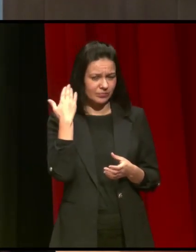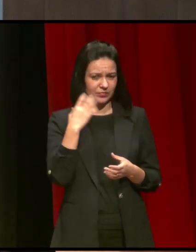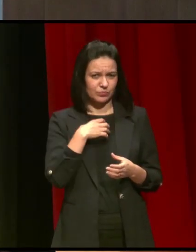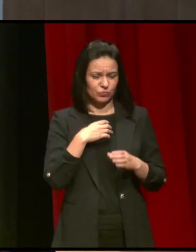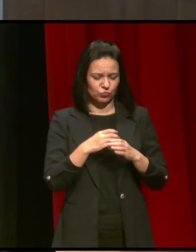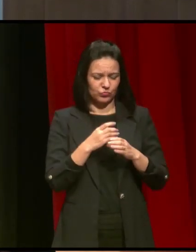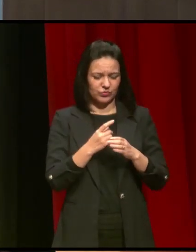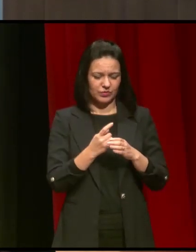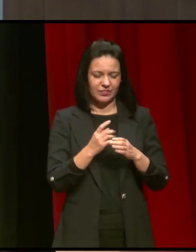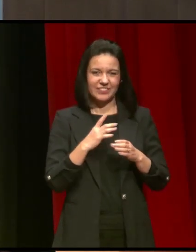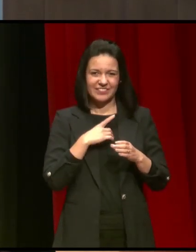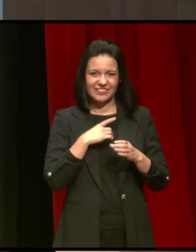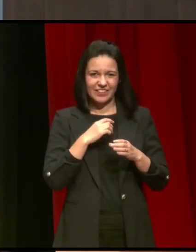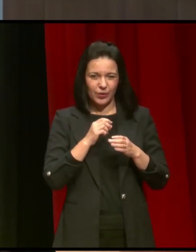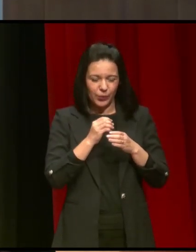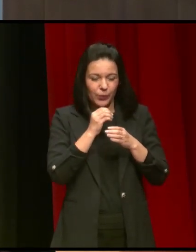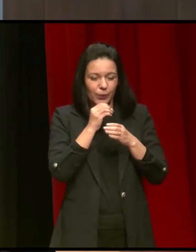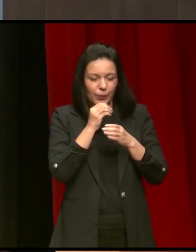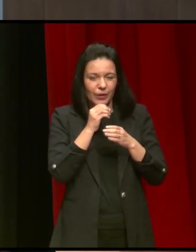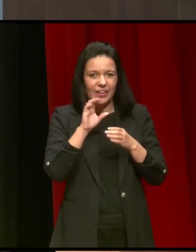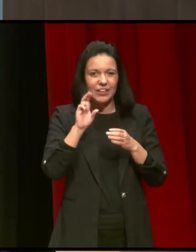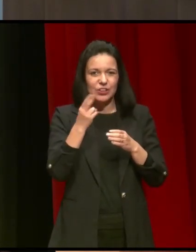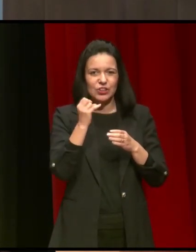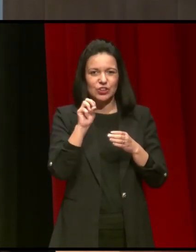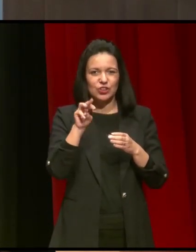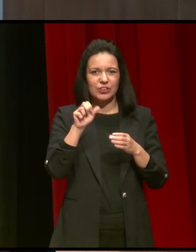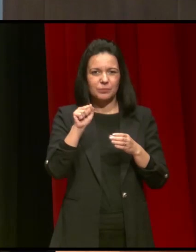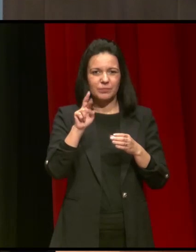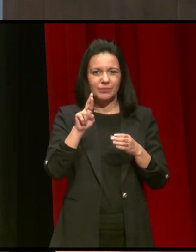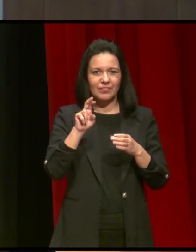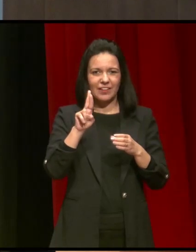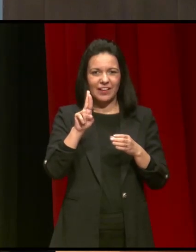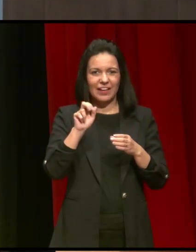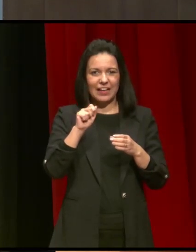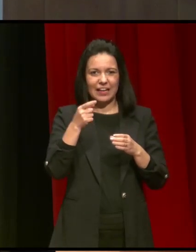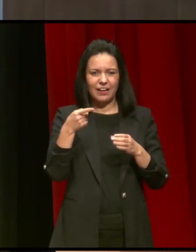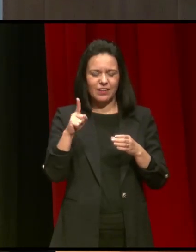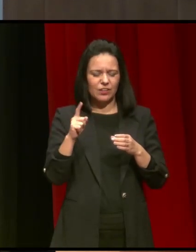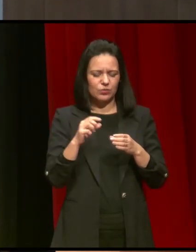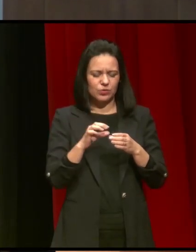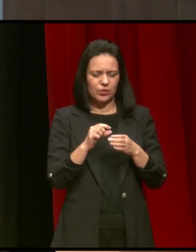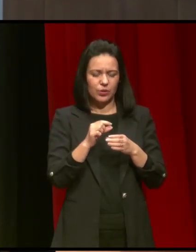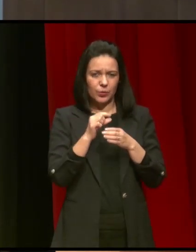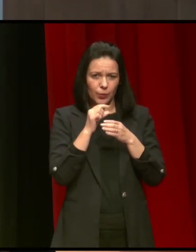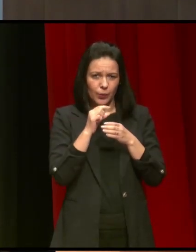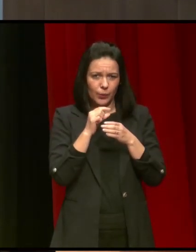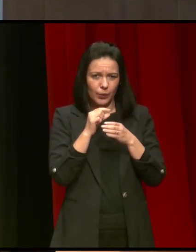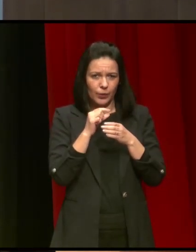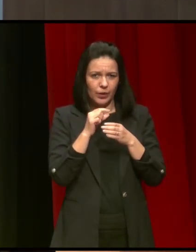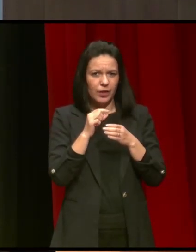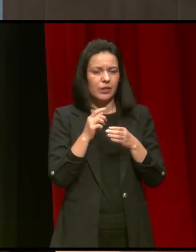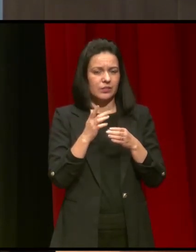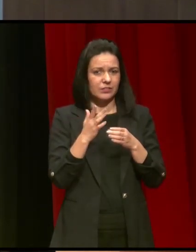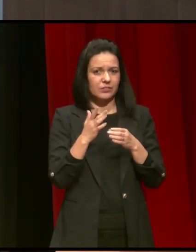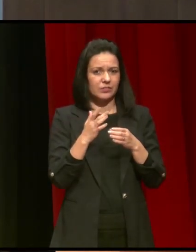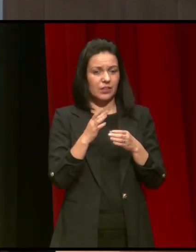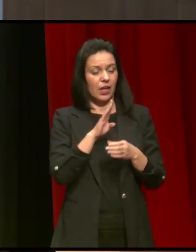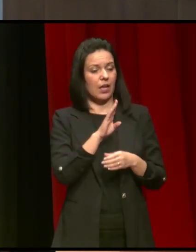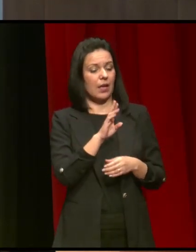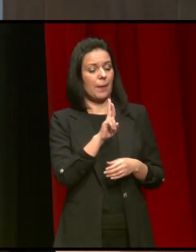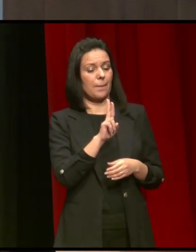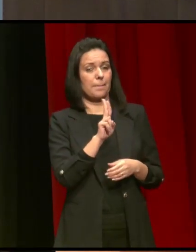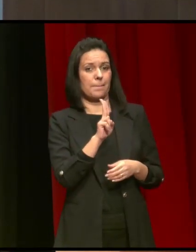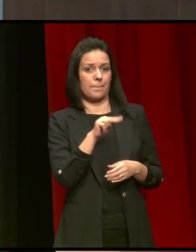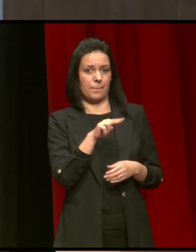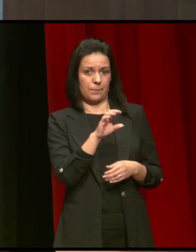fazia chimarrão, eu tomava chimarrão com ele, a gente conversava, a gente orava. E aí eu comecei a perguntar para ele, falei assim, o nome dele também era Bruno, eu falei, eu doou no